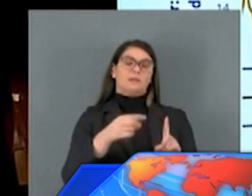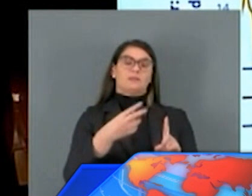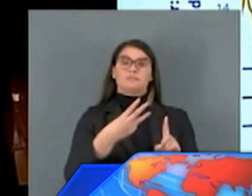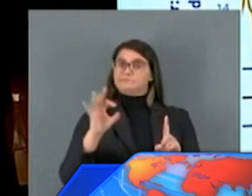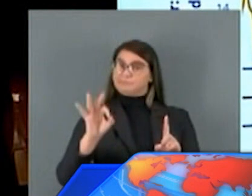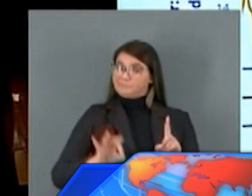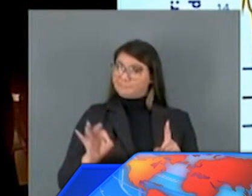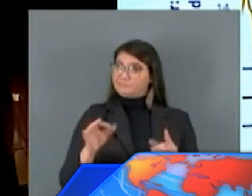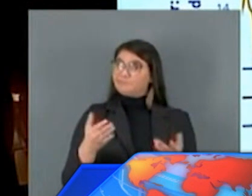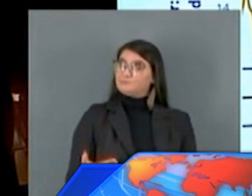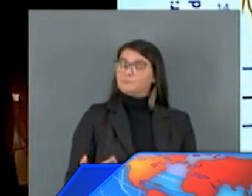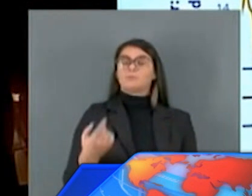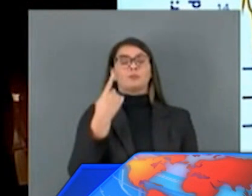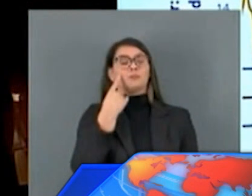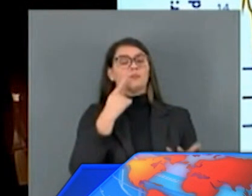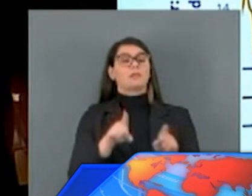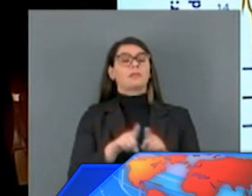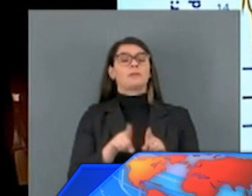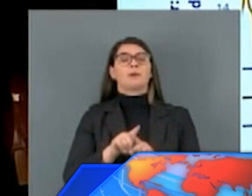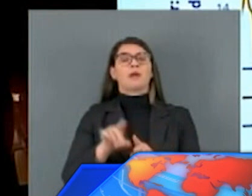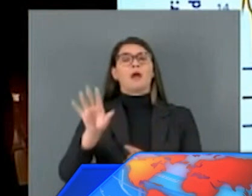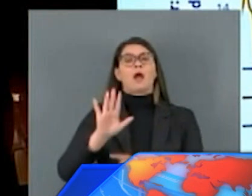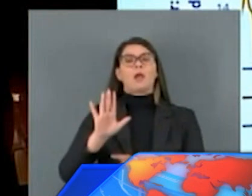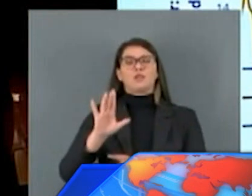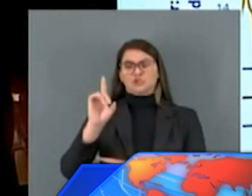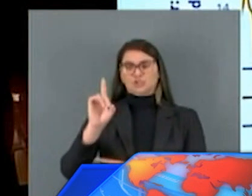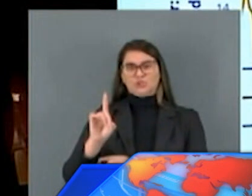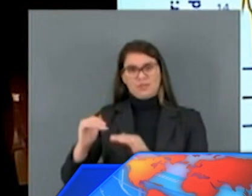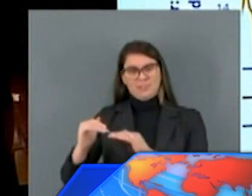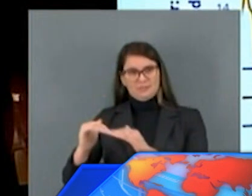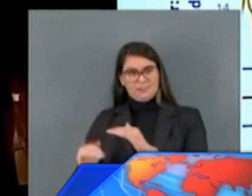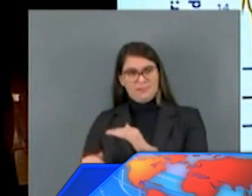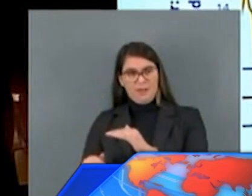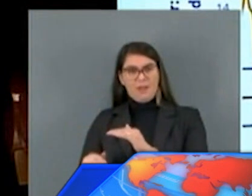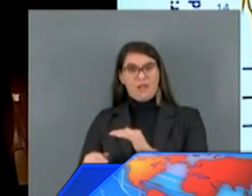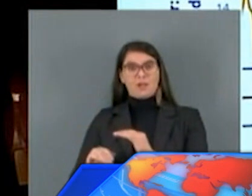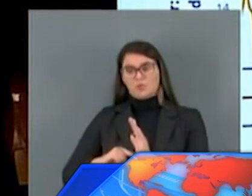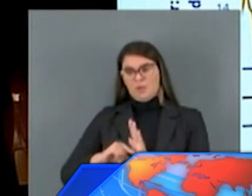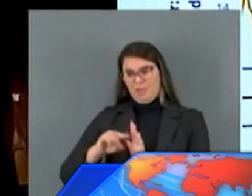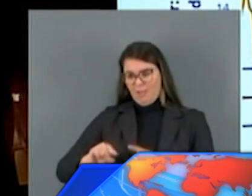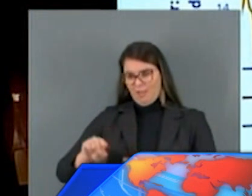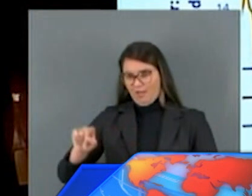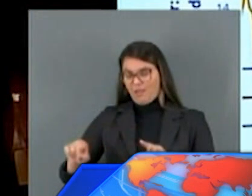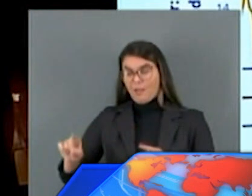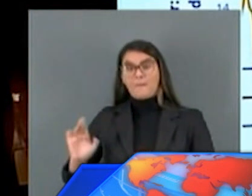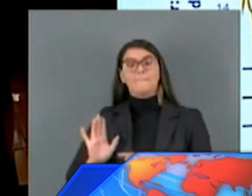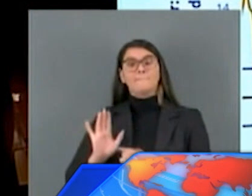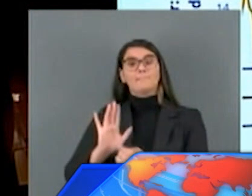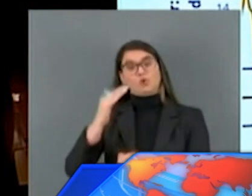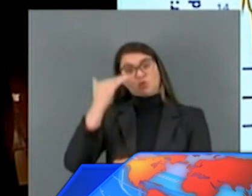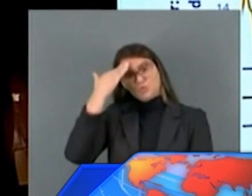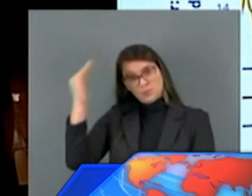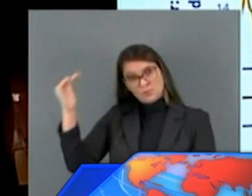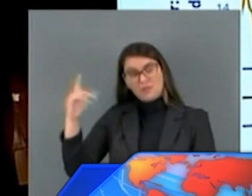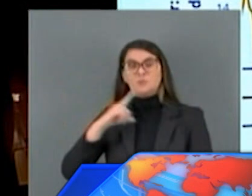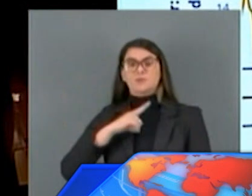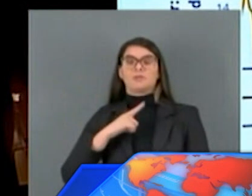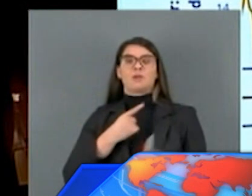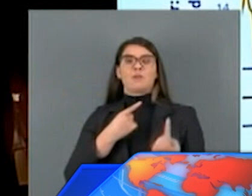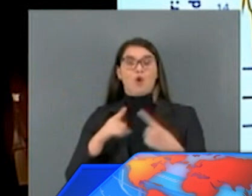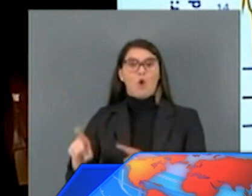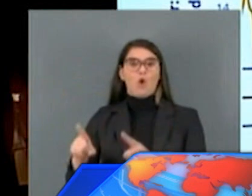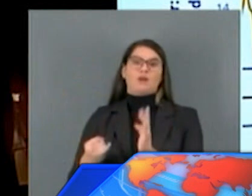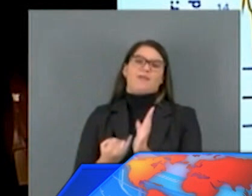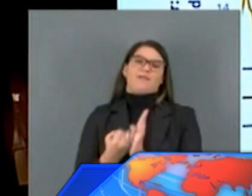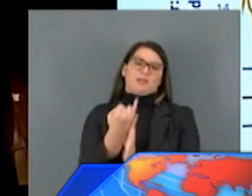a inflação teria sido de 10% em 2022 para definir o nível dos juros o